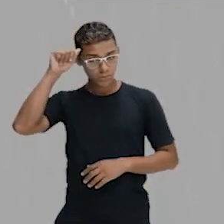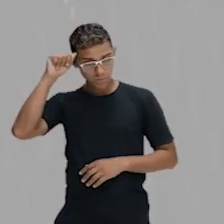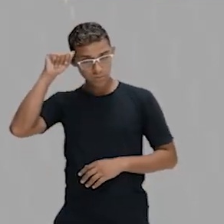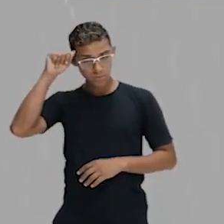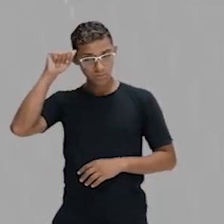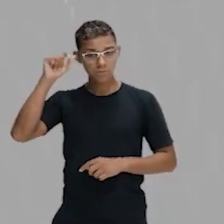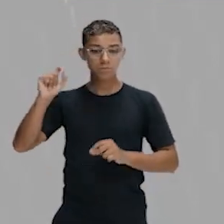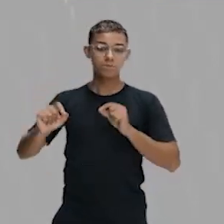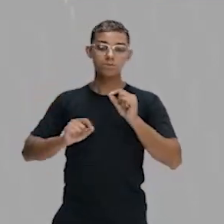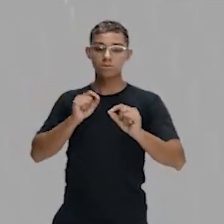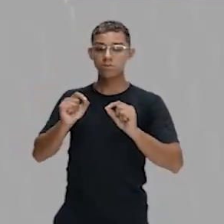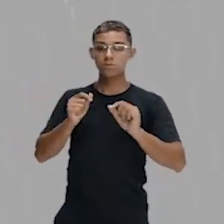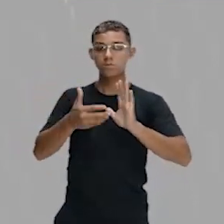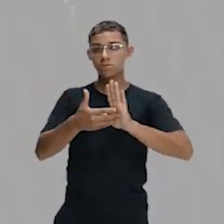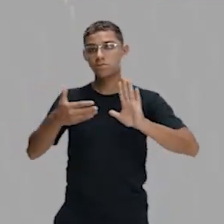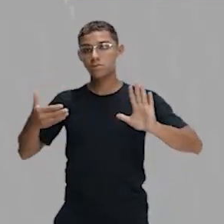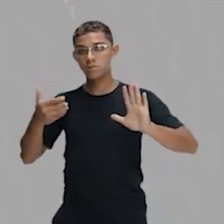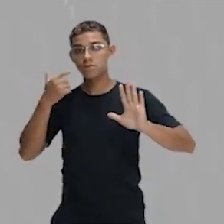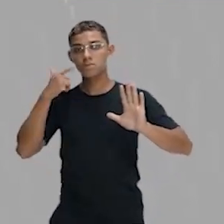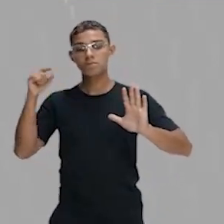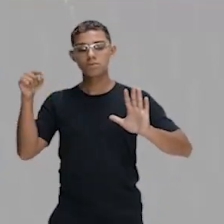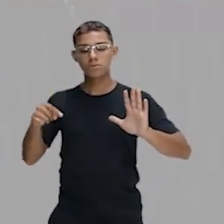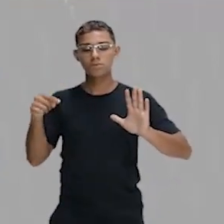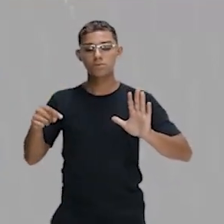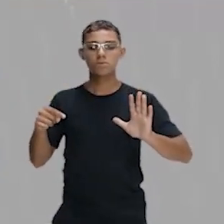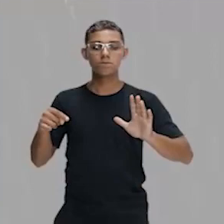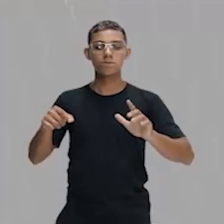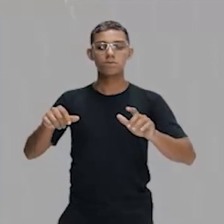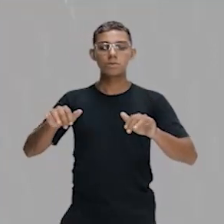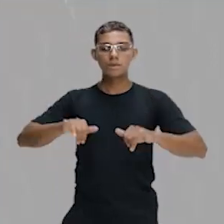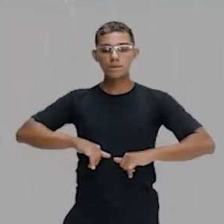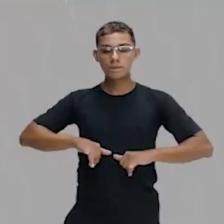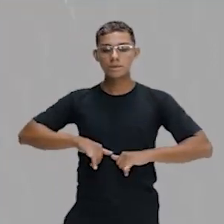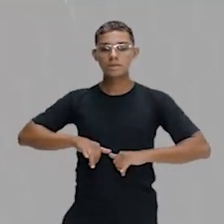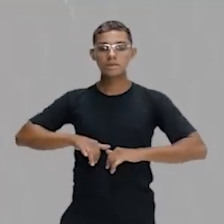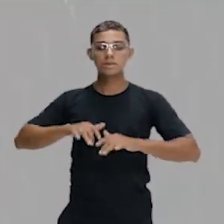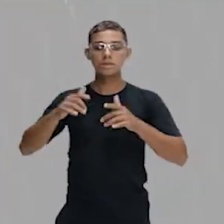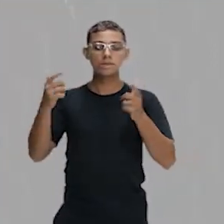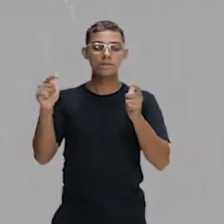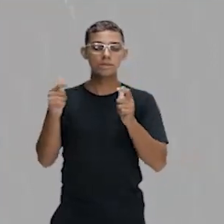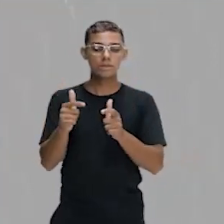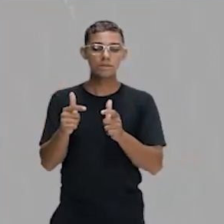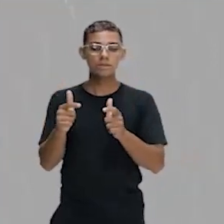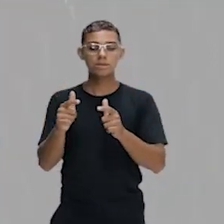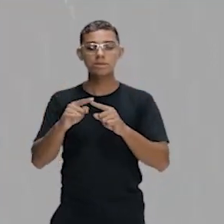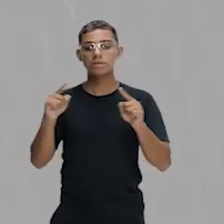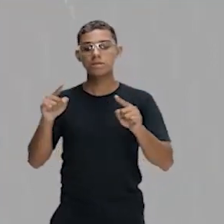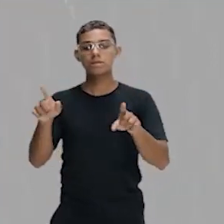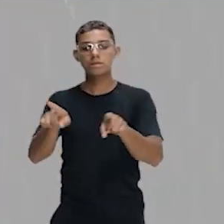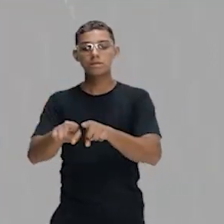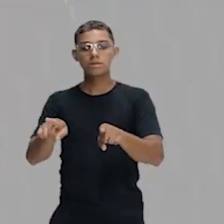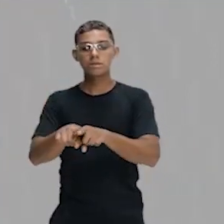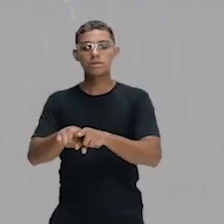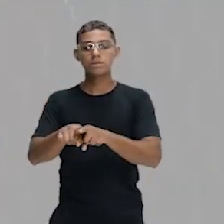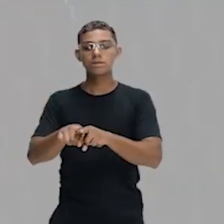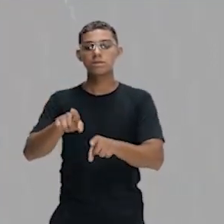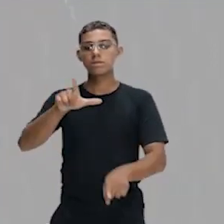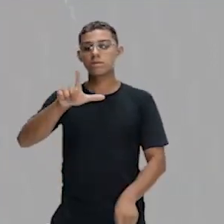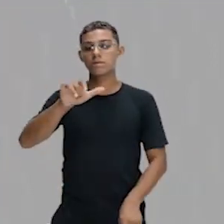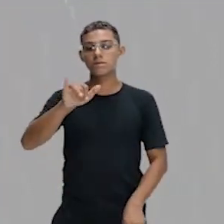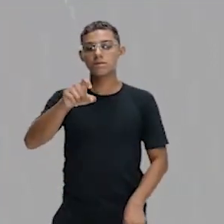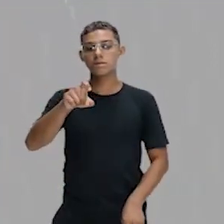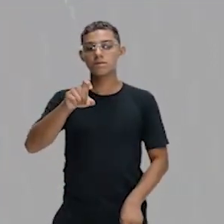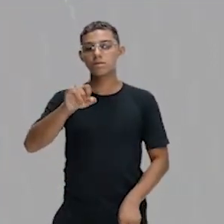solo, quando você tira o extrato herbáceo, o solo ele sofre empobrecimento, pode sofrer também o processo de lixiviação. Por